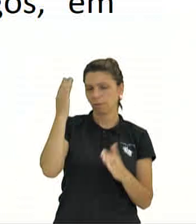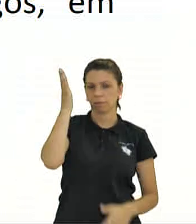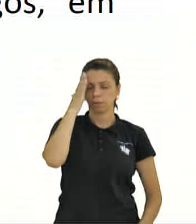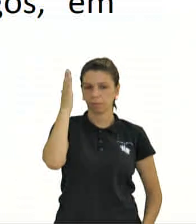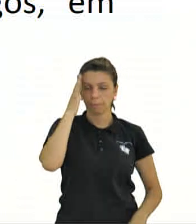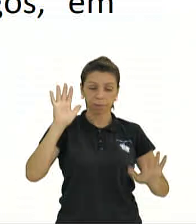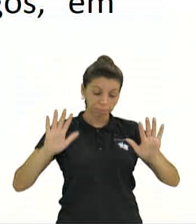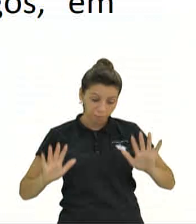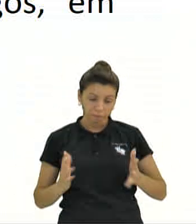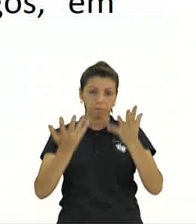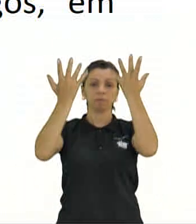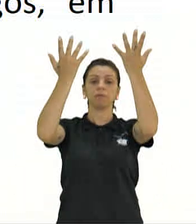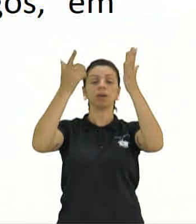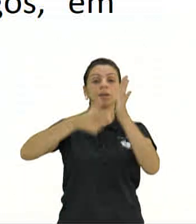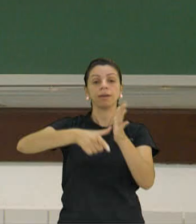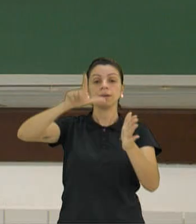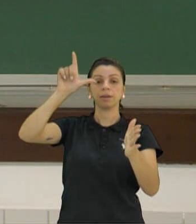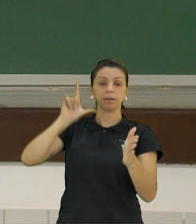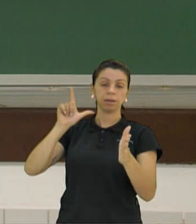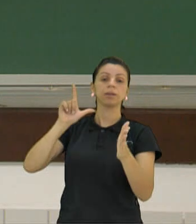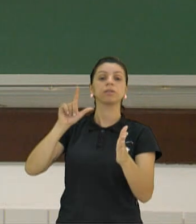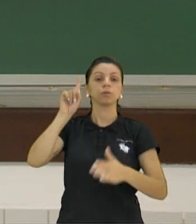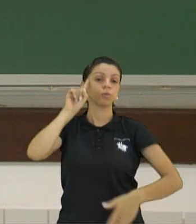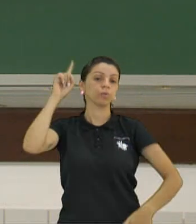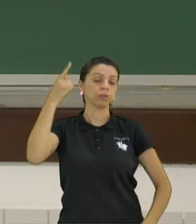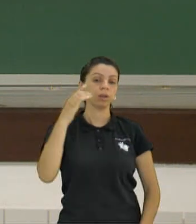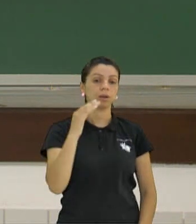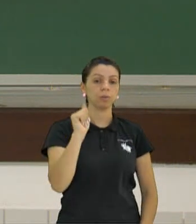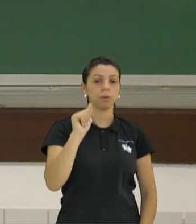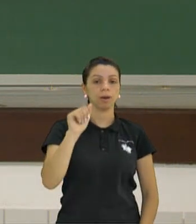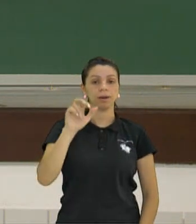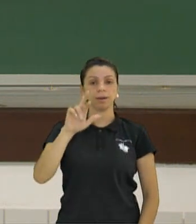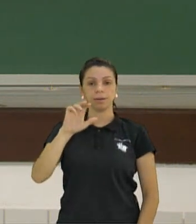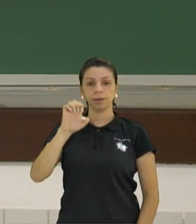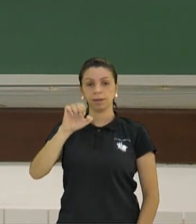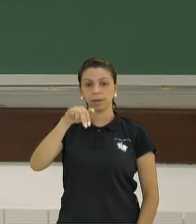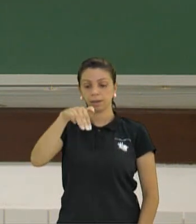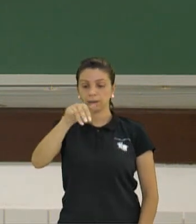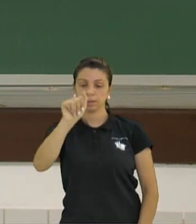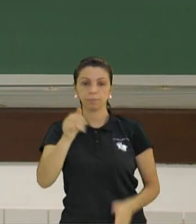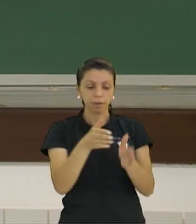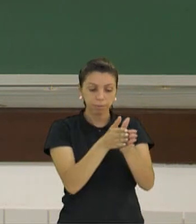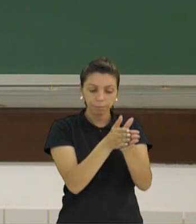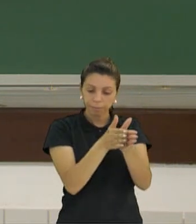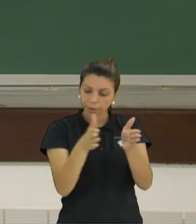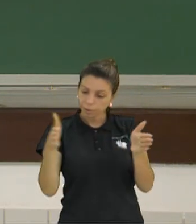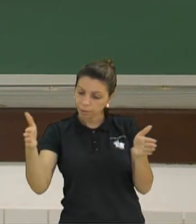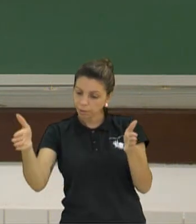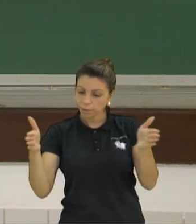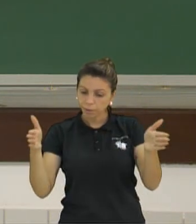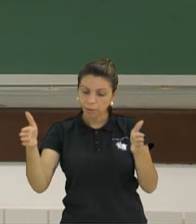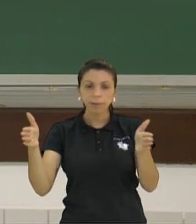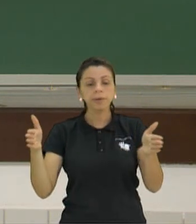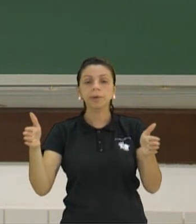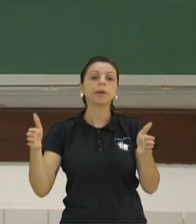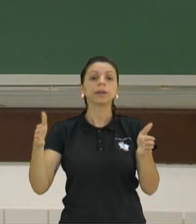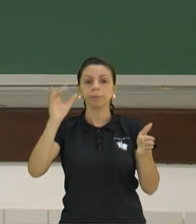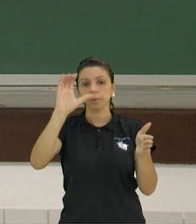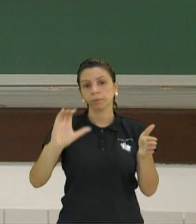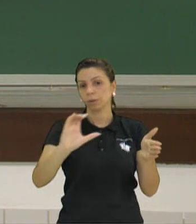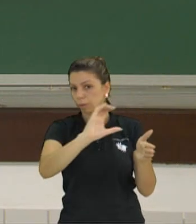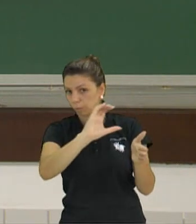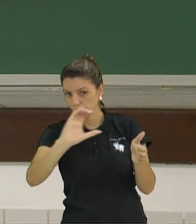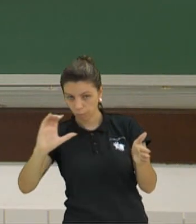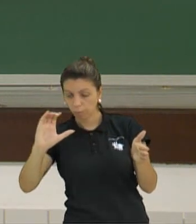uma festa que antecede a quaresma, que quaresma é um período aí de penitência para os